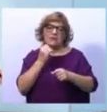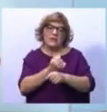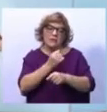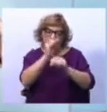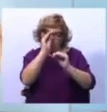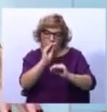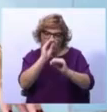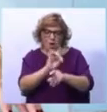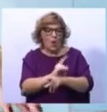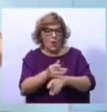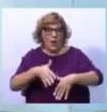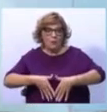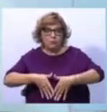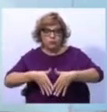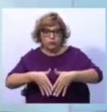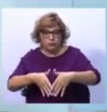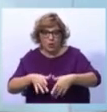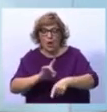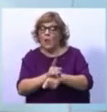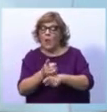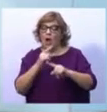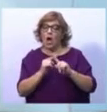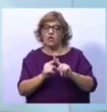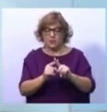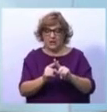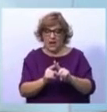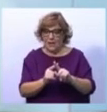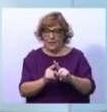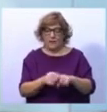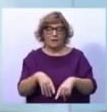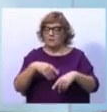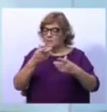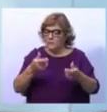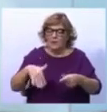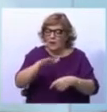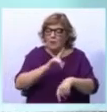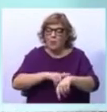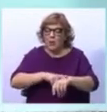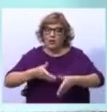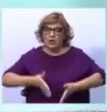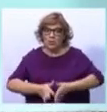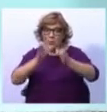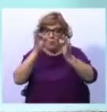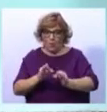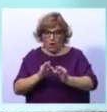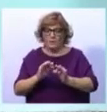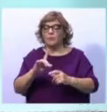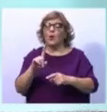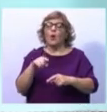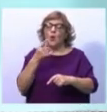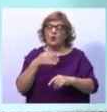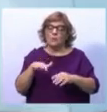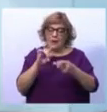trabalhadas, começar logo durante a gravidez, no hospital, no puerpério, no momento do parto, e depois é outro dos